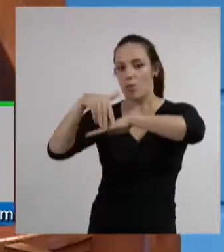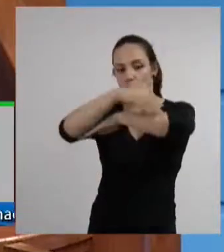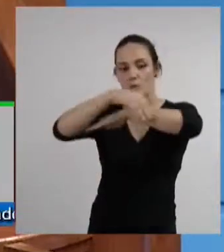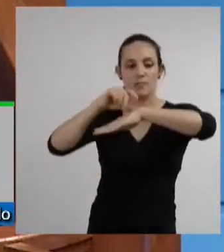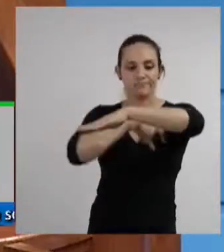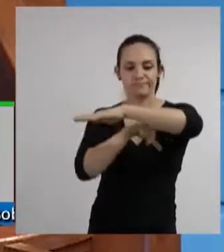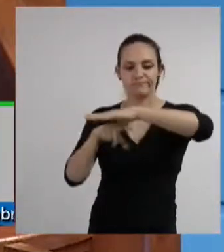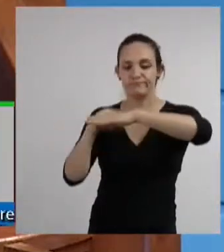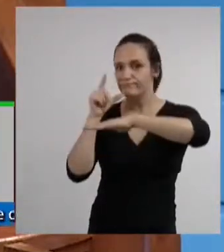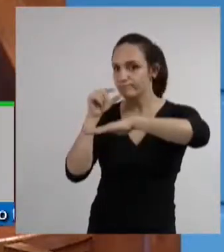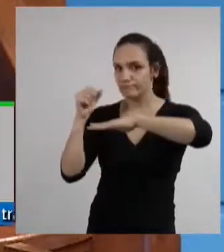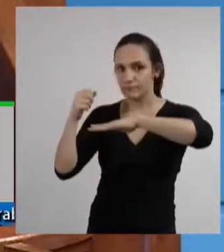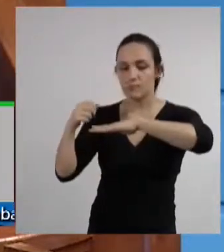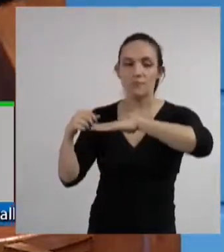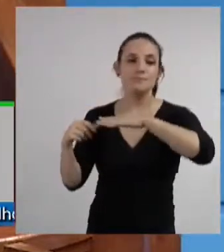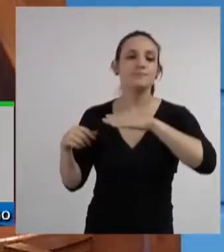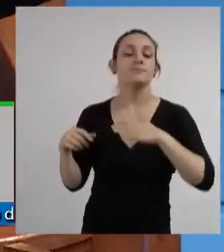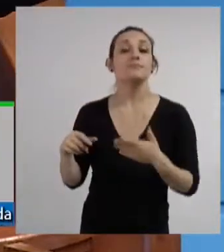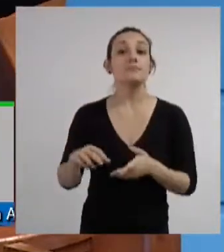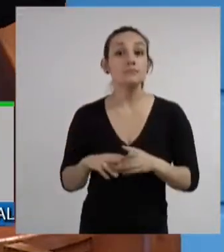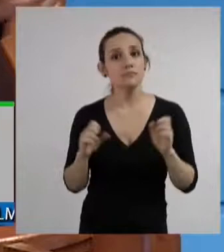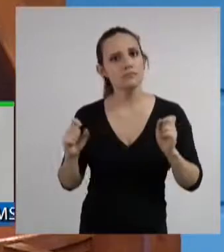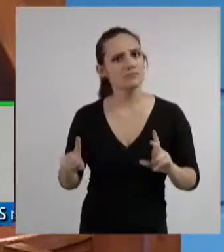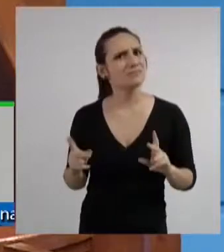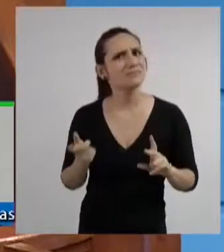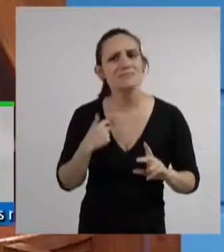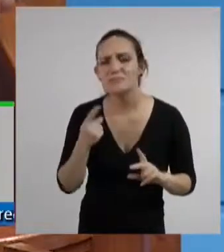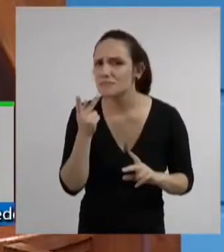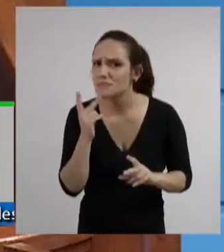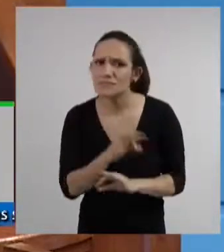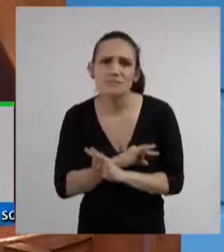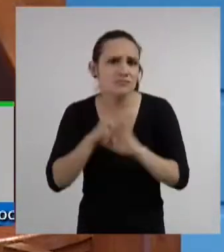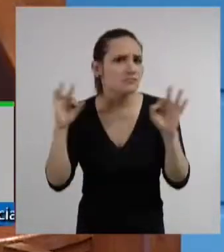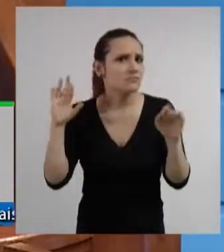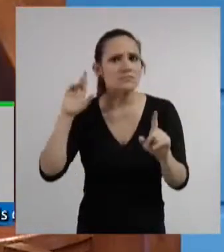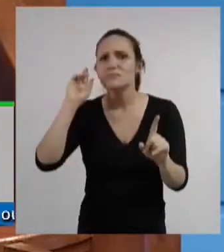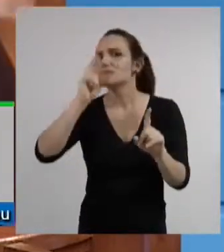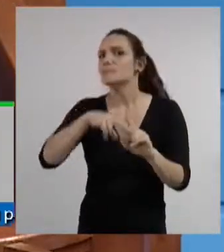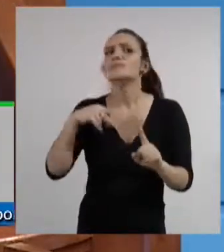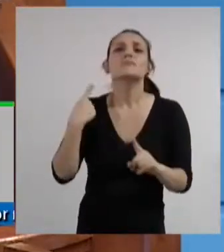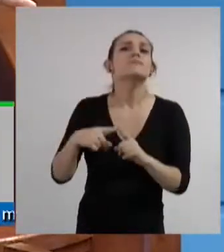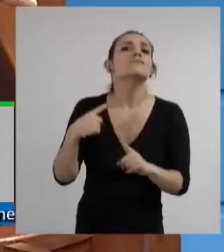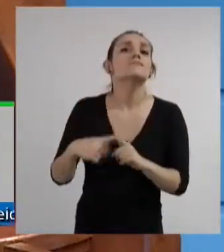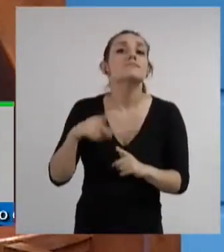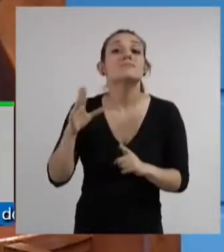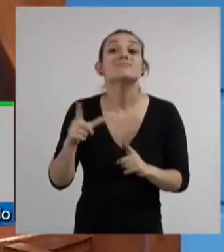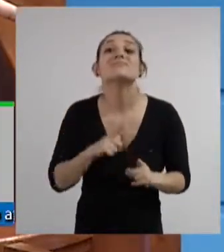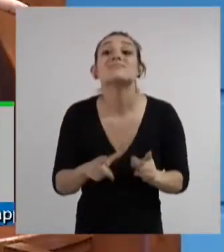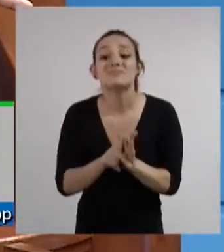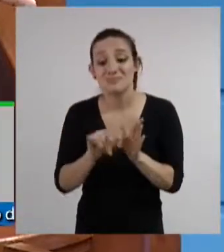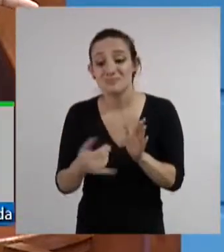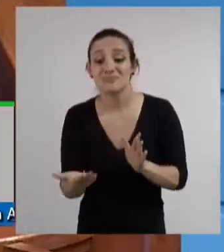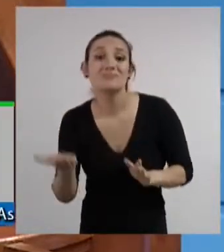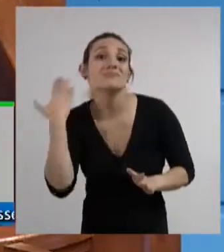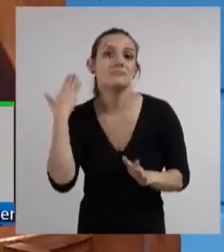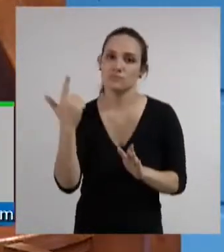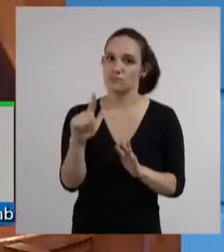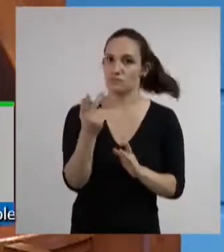vindo da União dentro de um programa específico da União. Por quê? Porque tinha projetos elaborados e constava com certeza